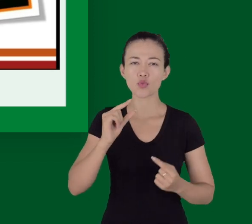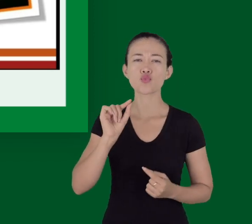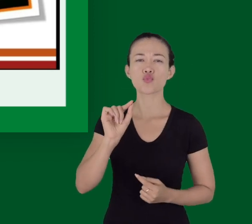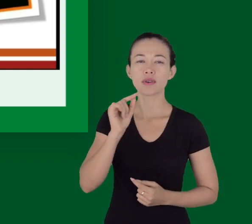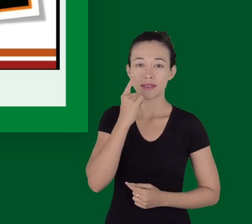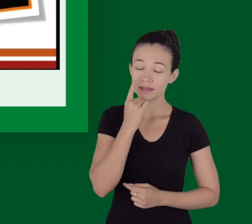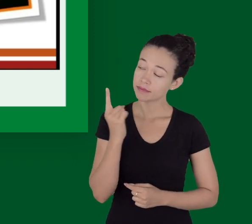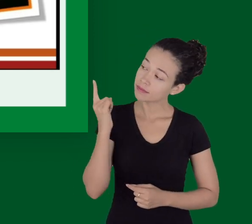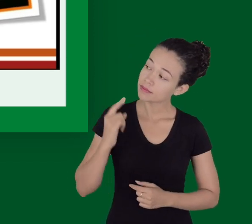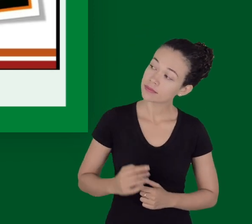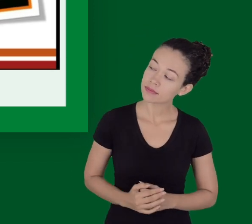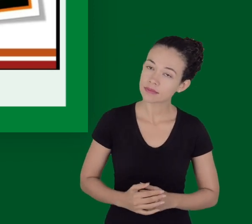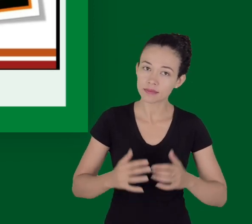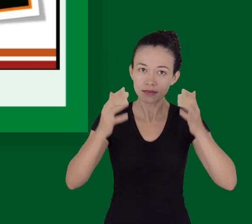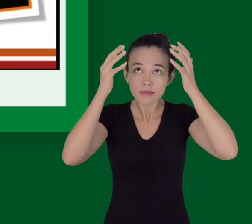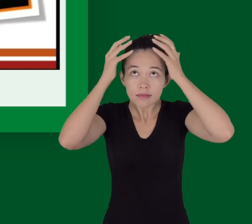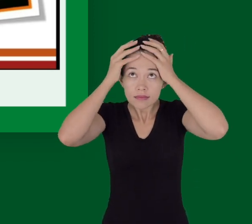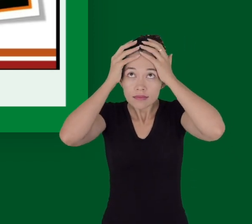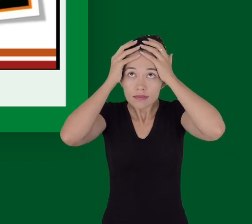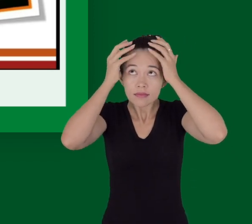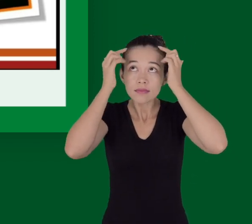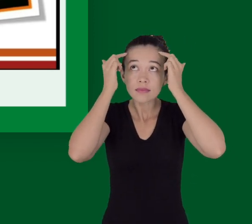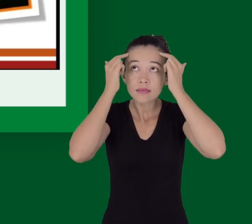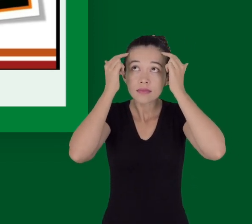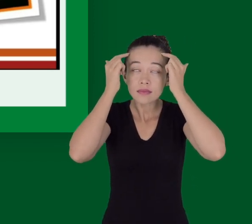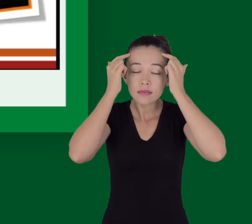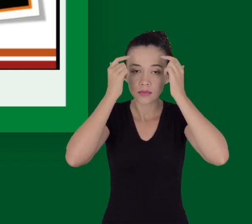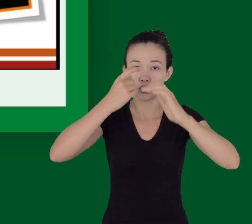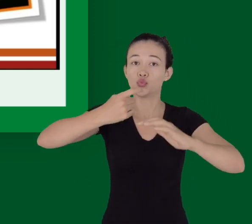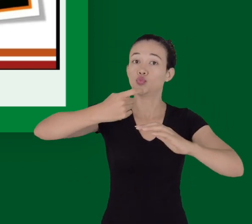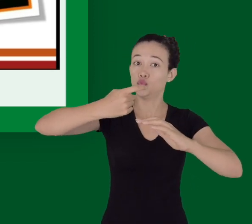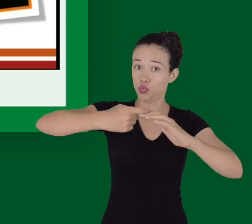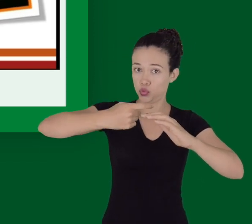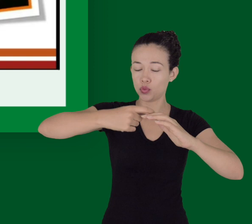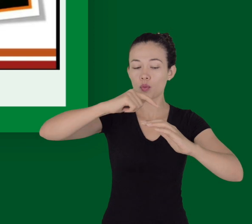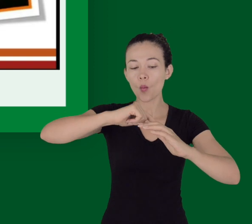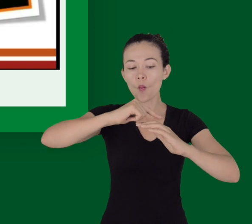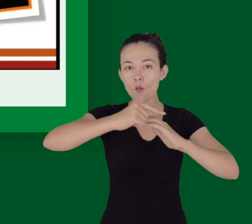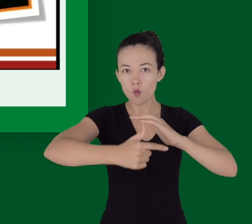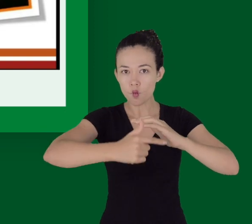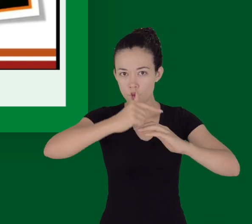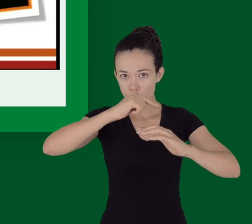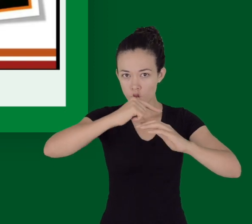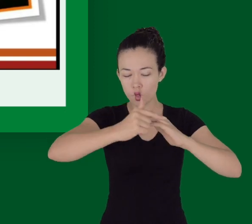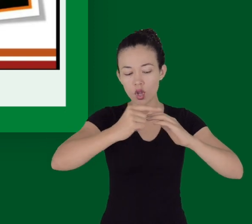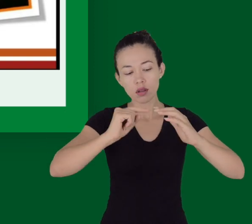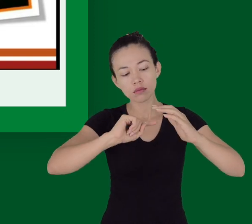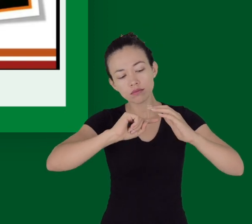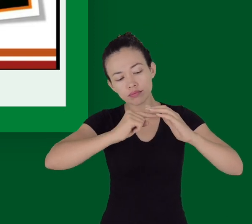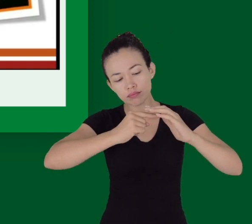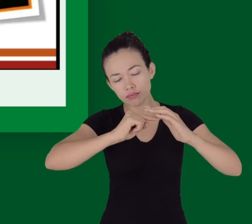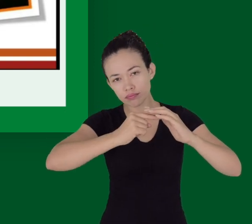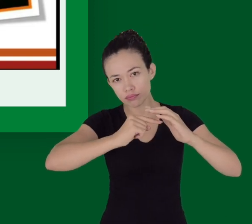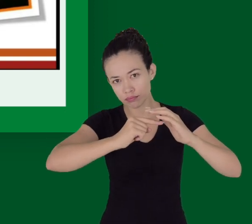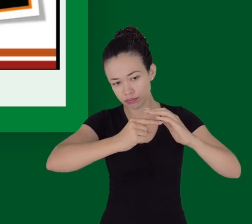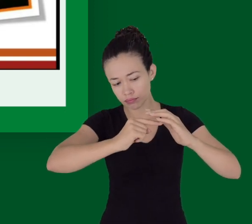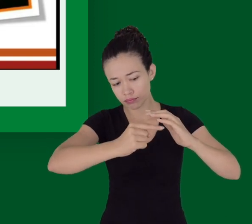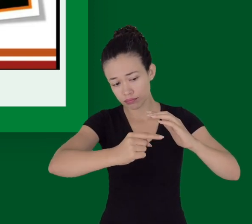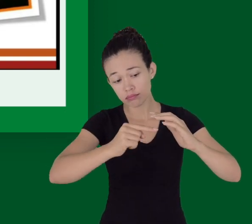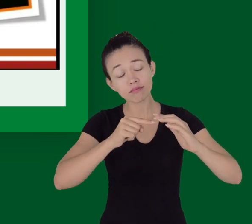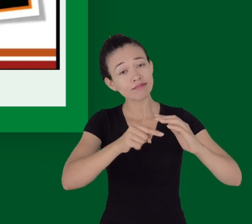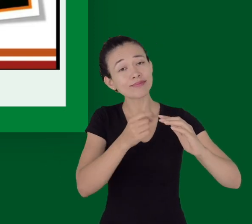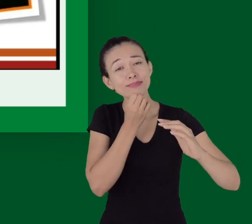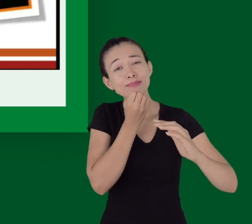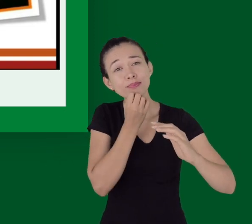essas estruturas anatômicas, nós temos abaixo da pele a calota craniana, que é lisa por fora, porém por dentro ela tem